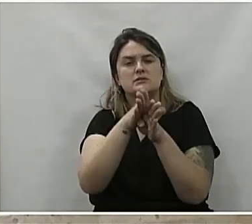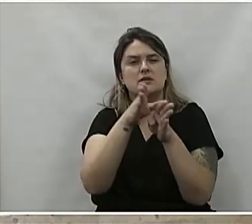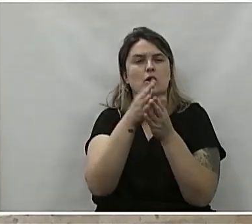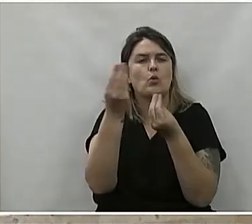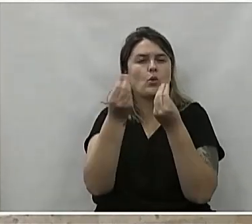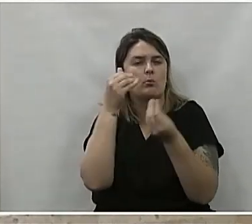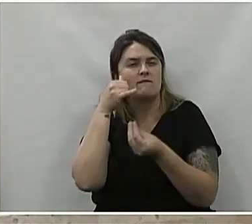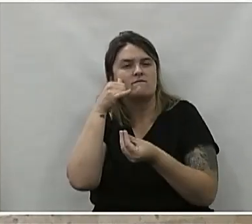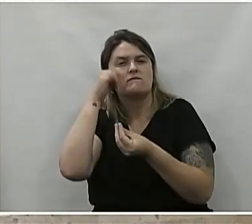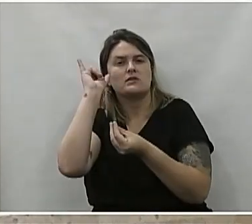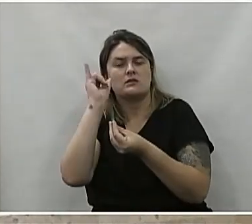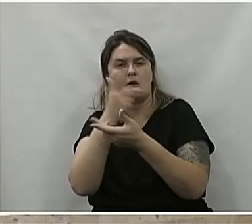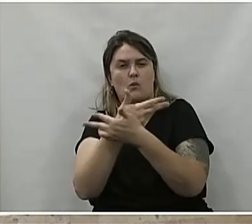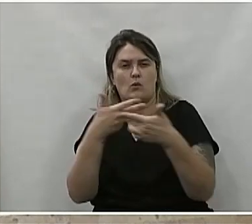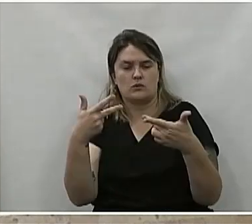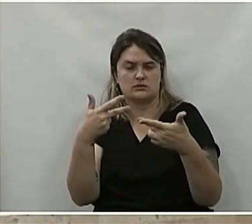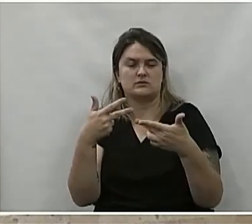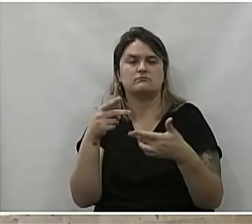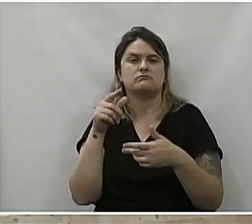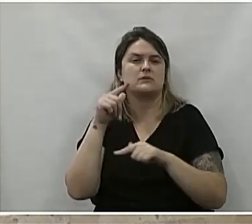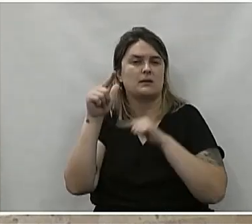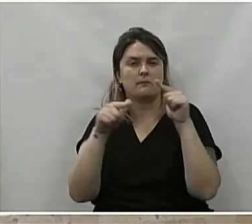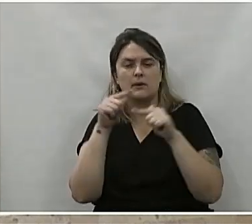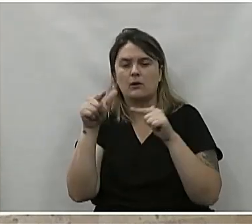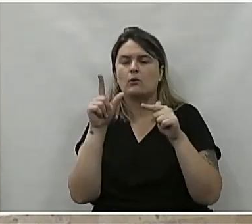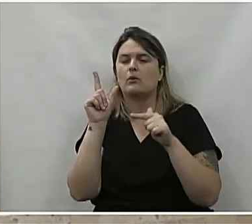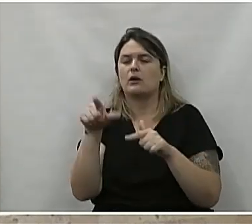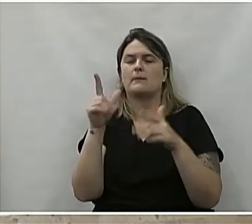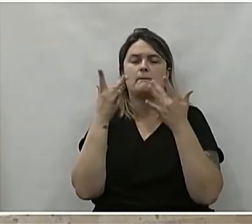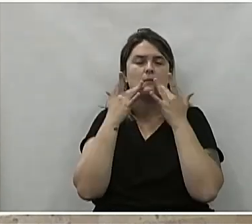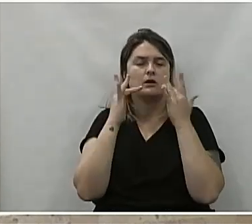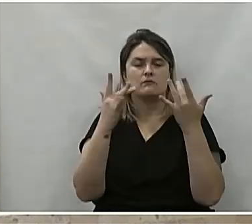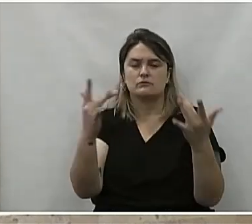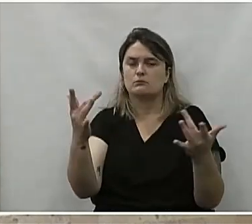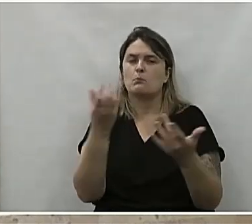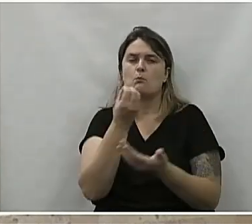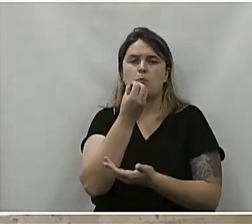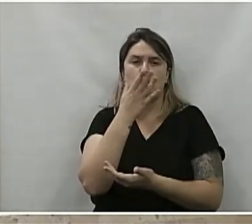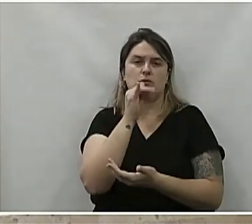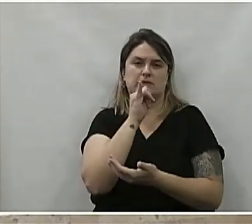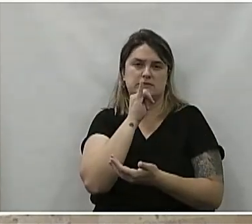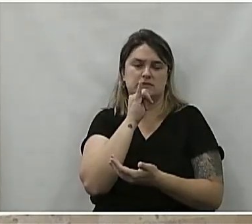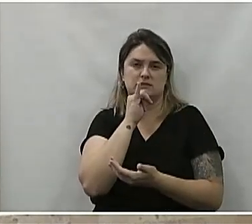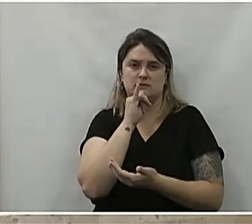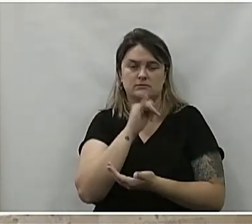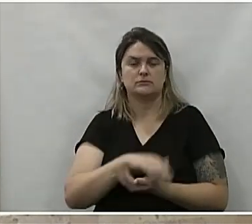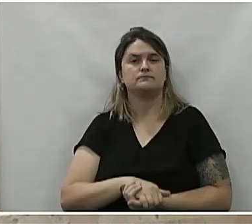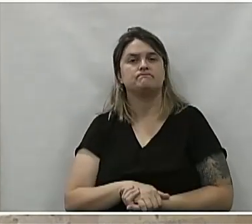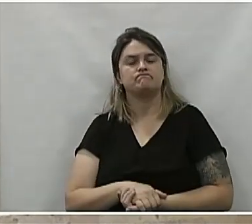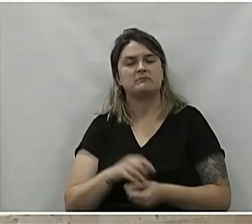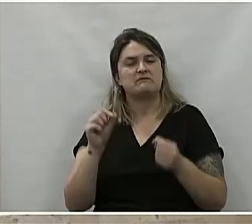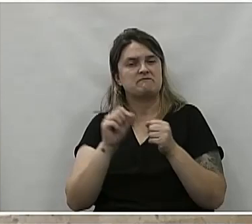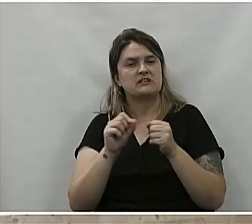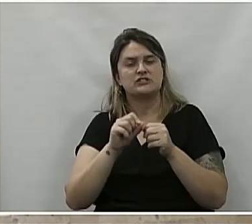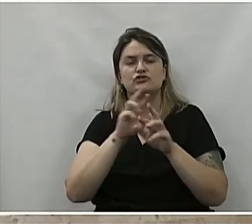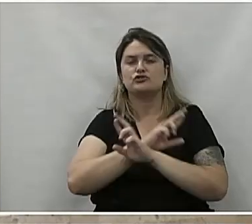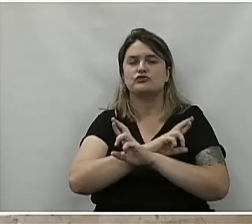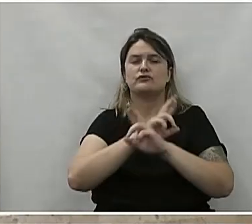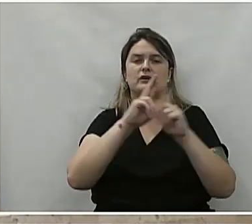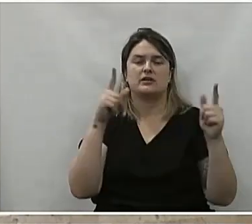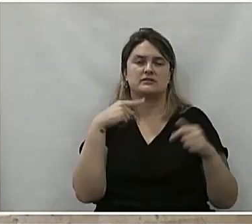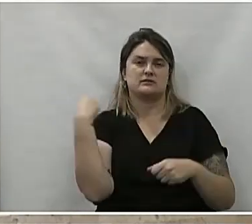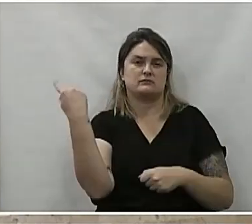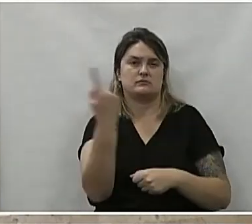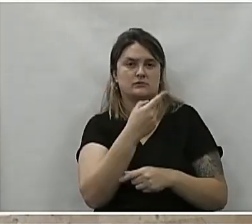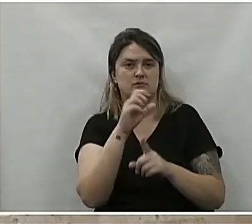As nossas Crianças Esse trabalho De vocês É exemplar Sensacional E faz Uma grande